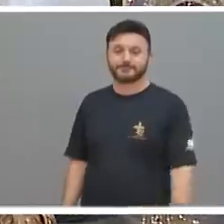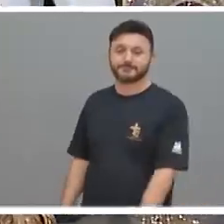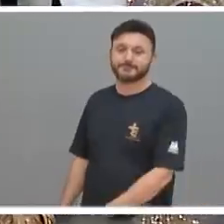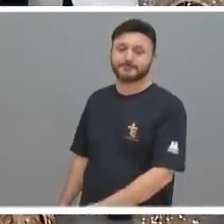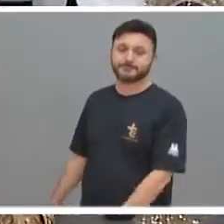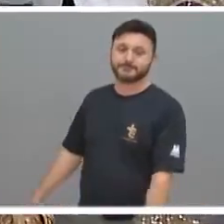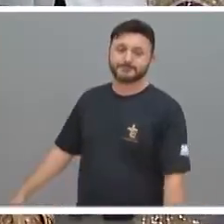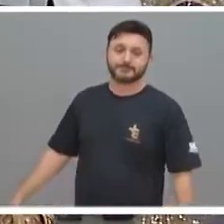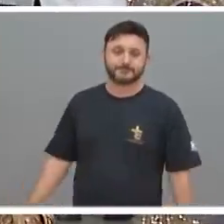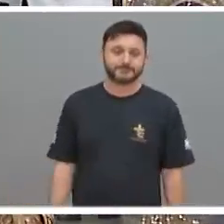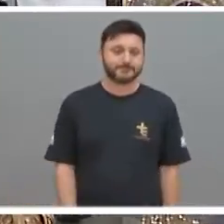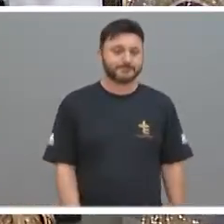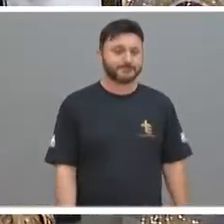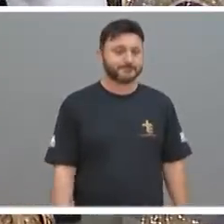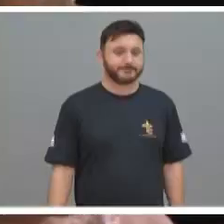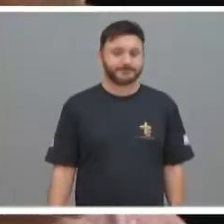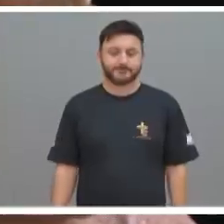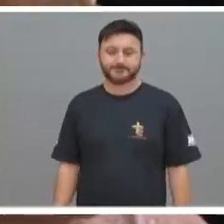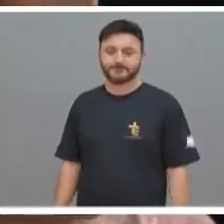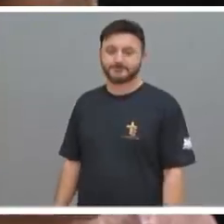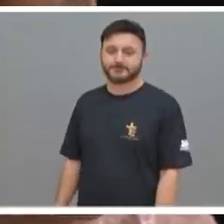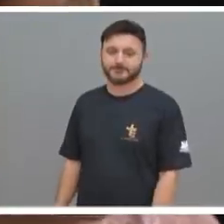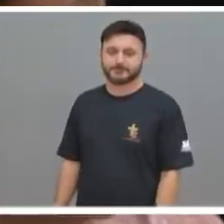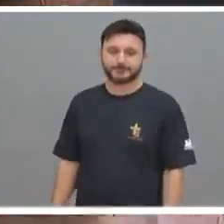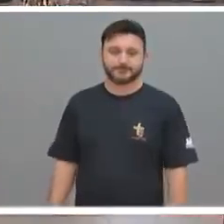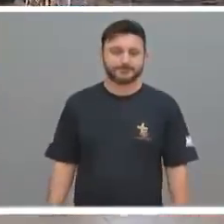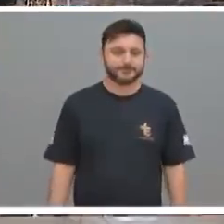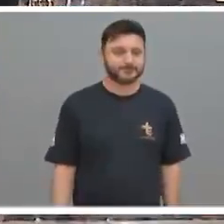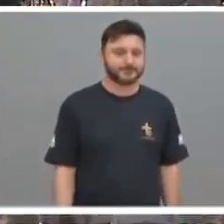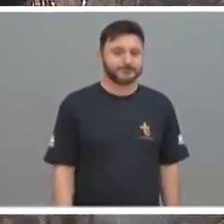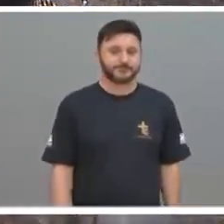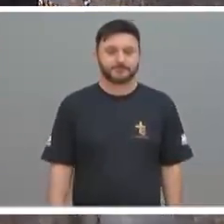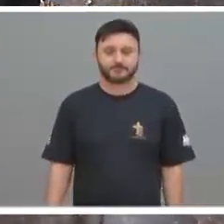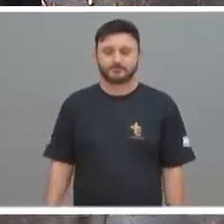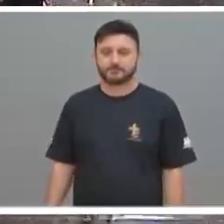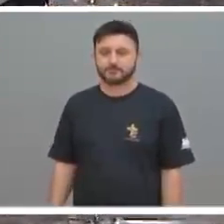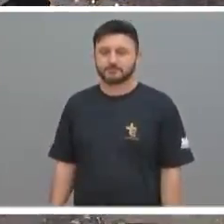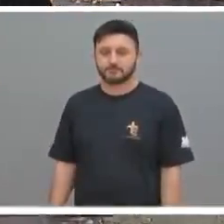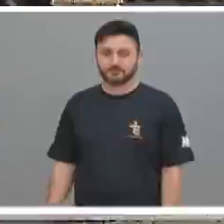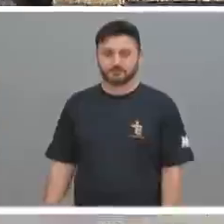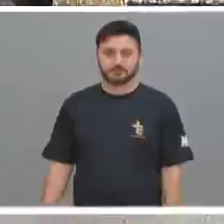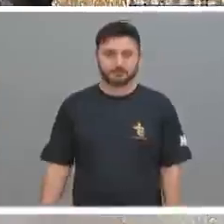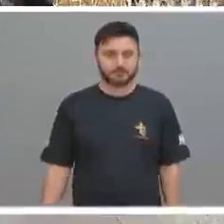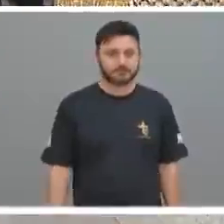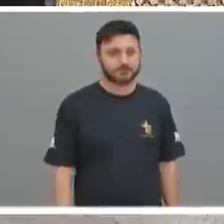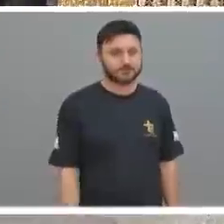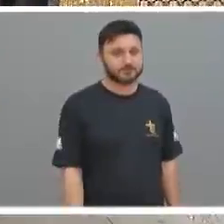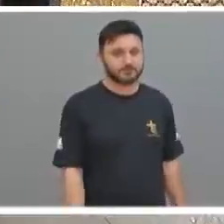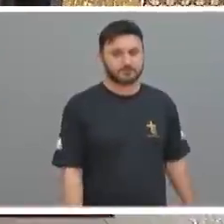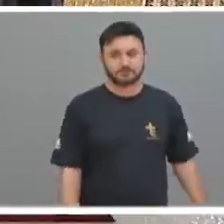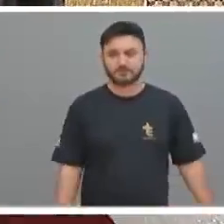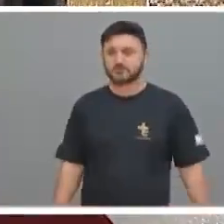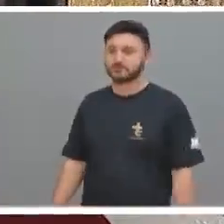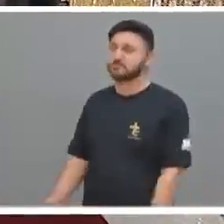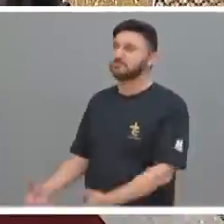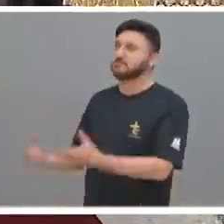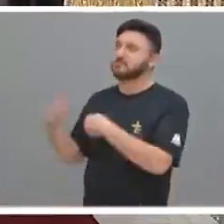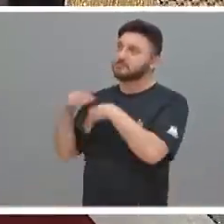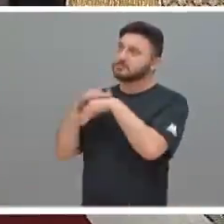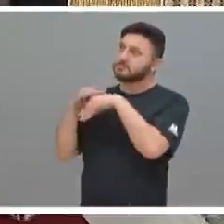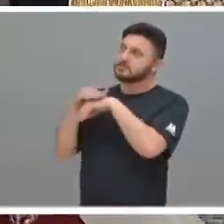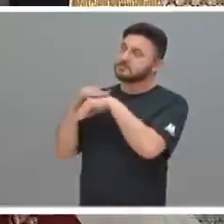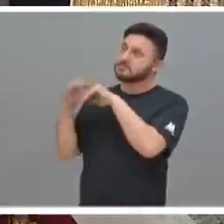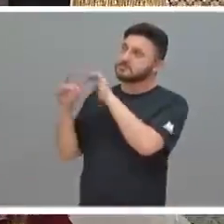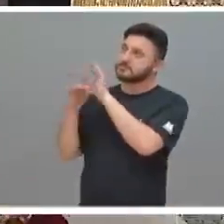Venho te falar, meu Deus, não tá fácil carregar